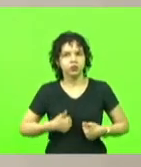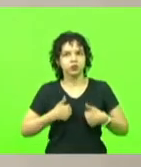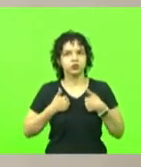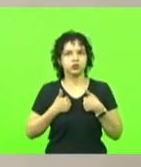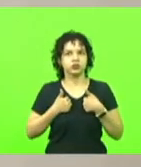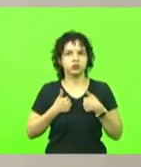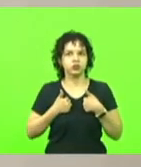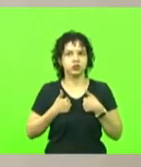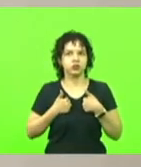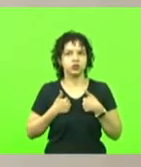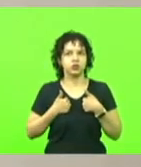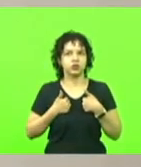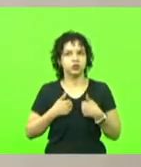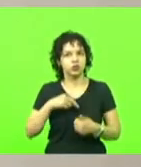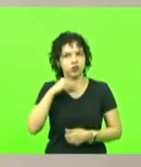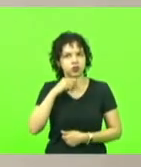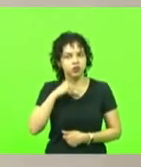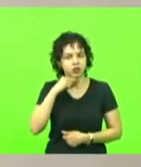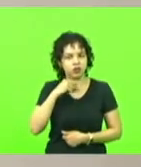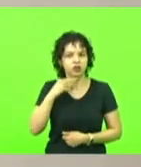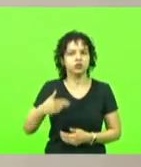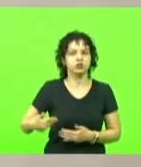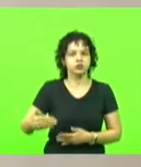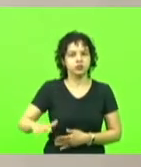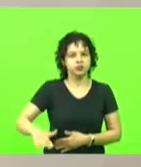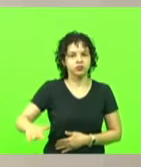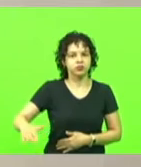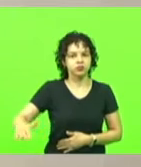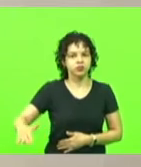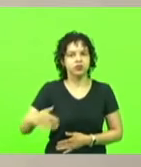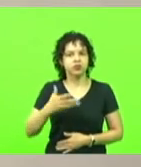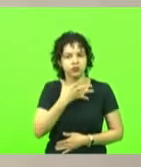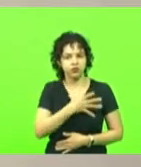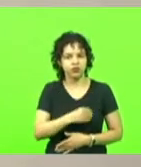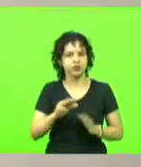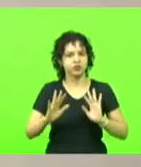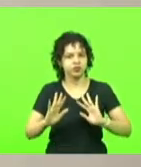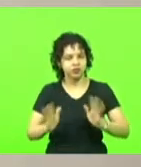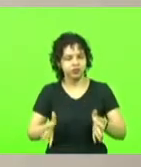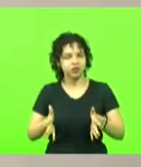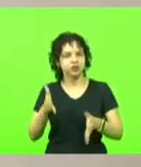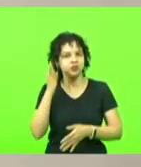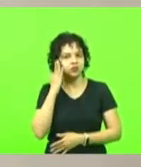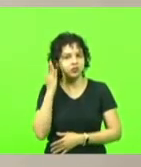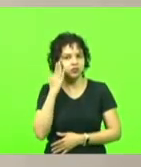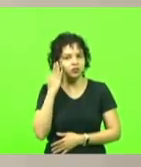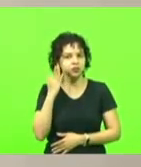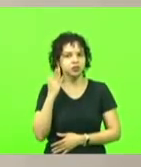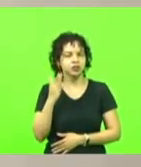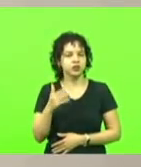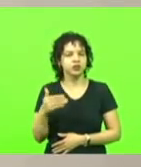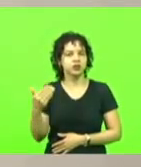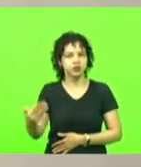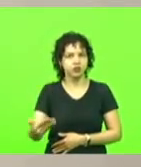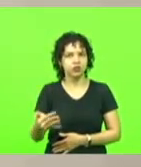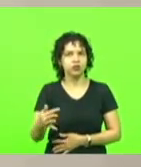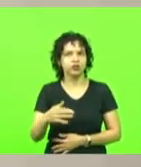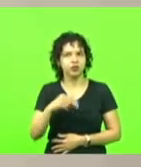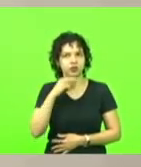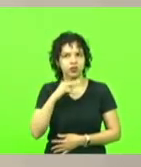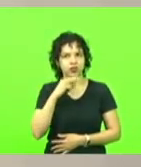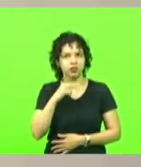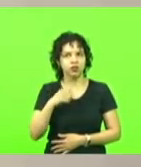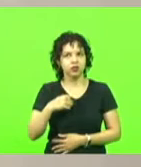o que contar para os meus netos. Meus filhos já sabem que um dia eu tive a oportunidade de assumir a presidência dessa